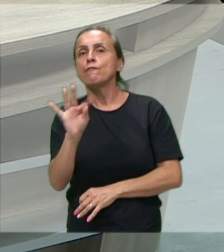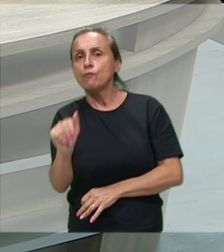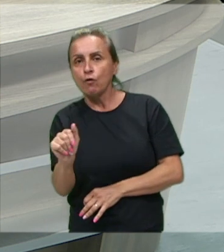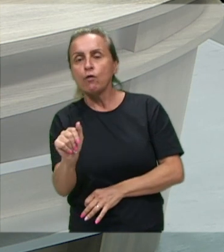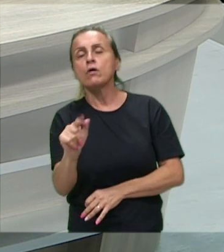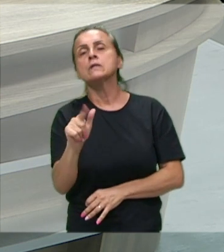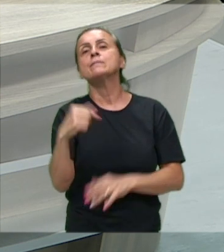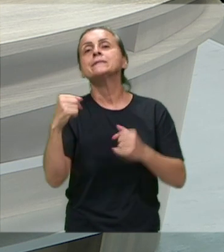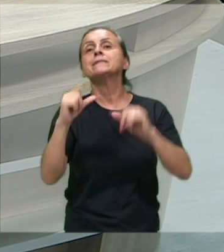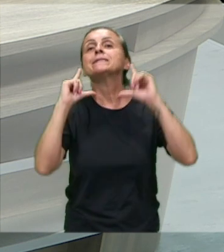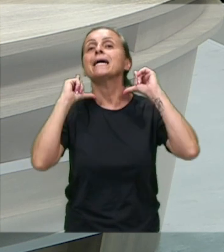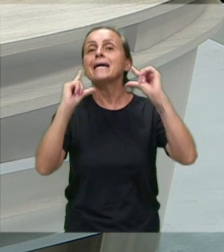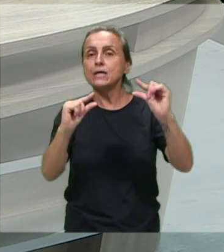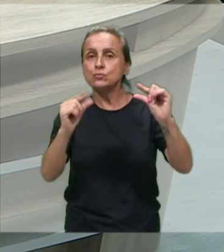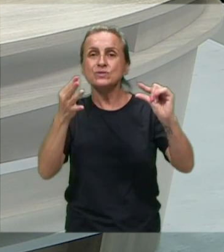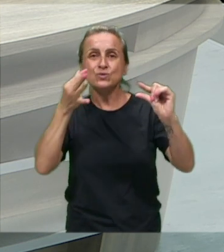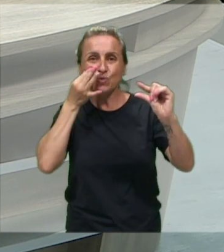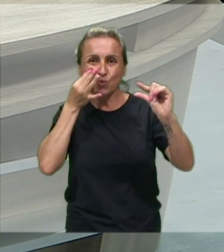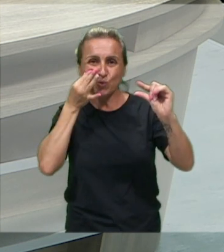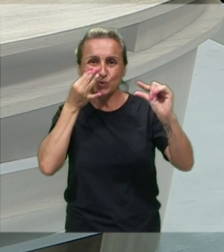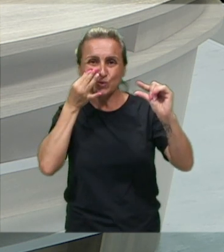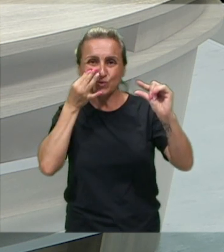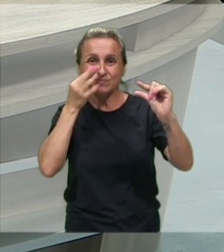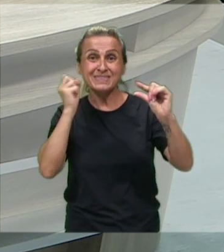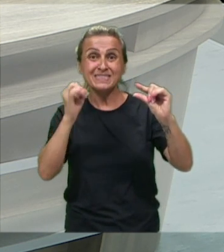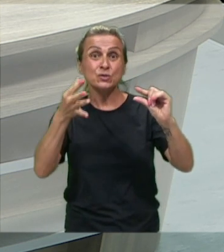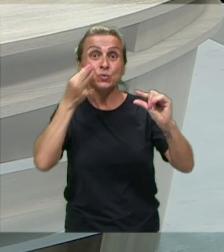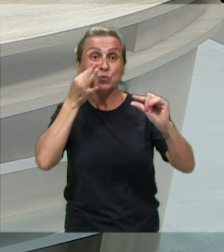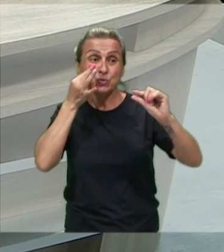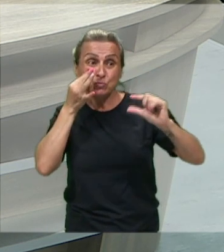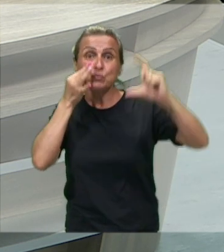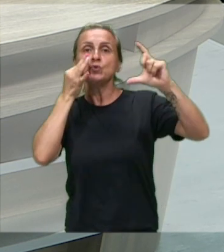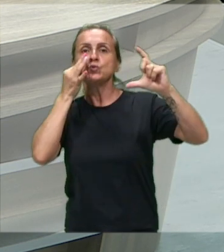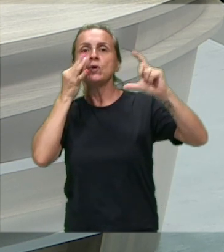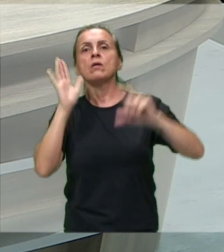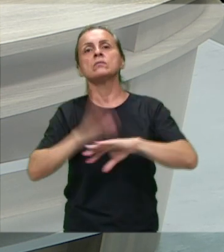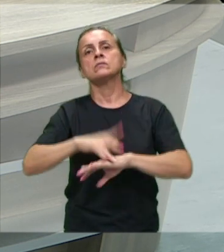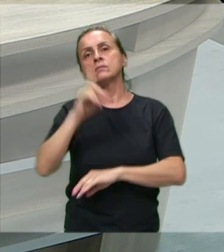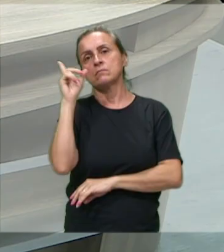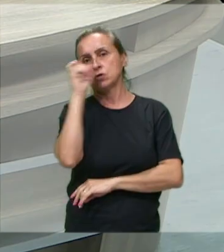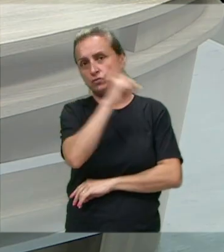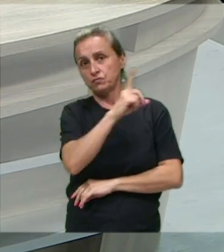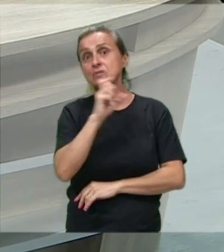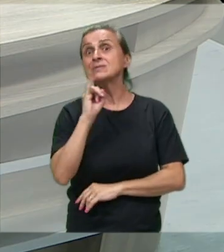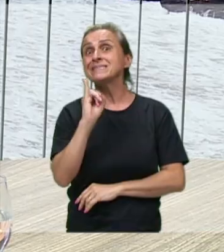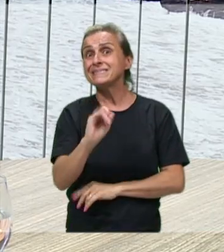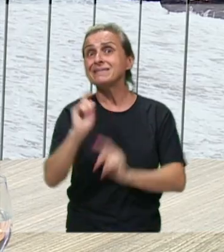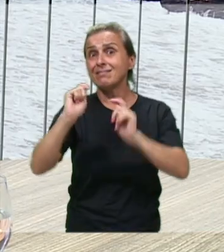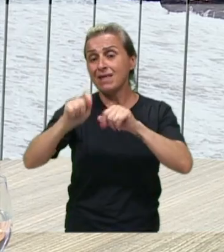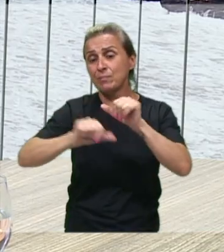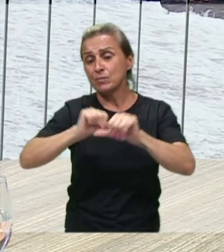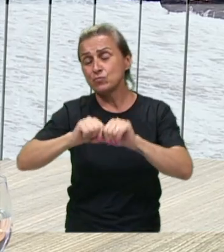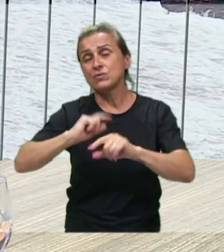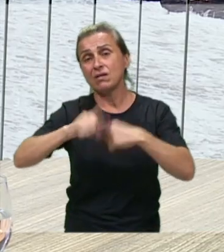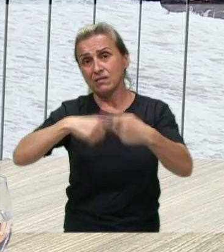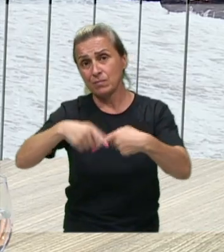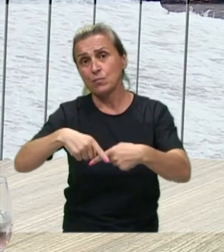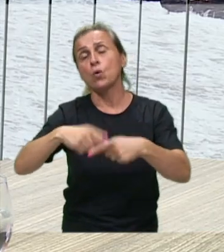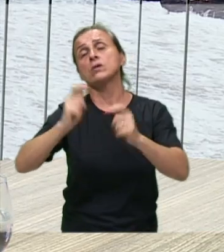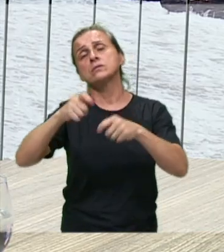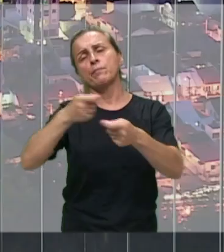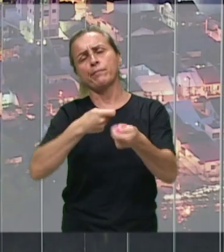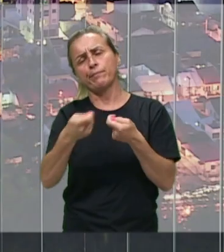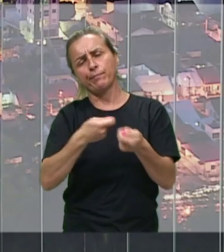o custo para que a gente consiga pegar isso e diluir lá na frente. Caso possa mudar, a gente volta a renegociar. Mas, okay?